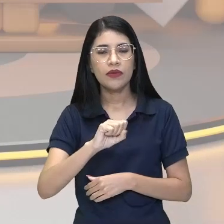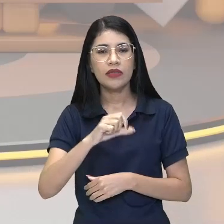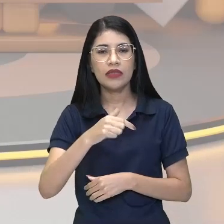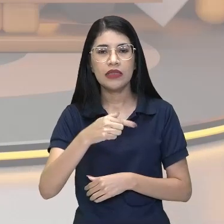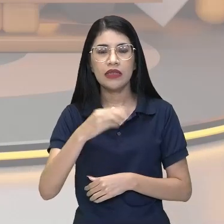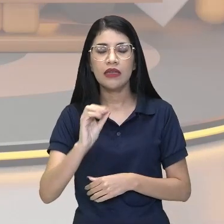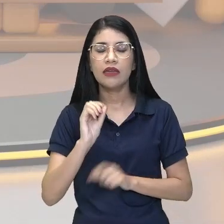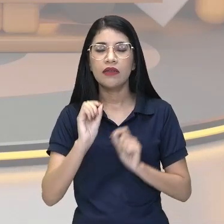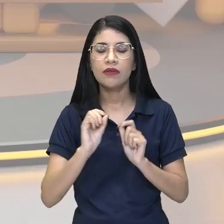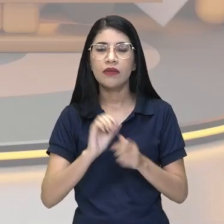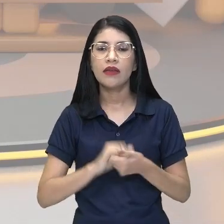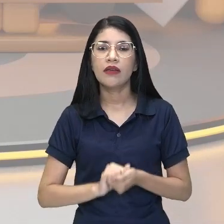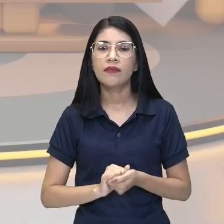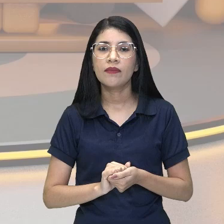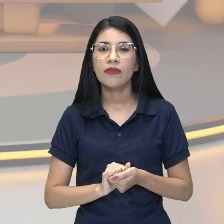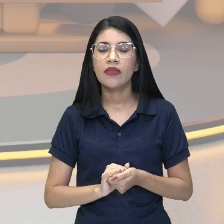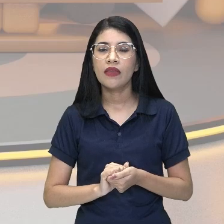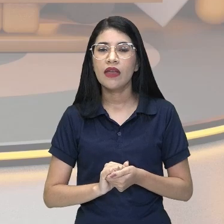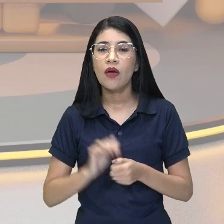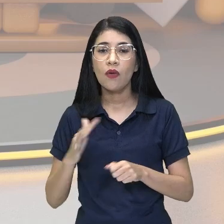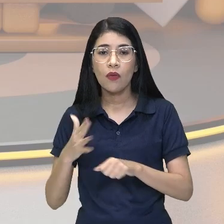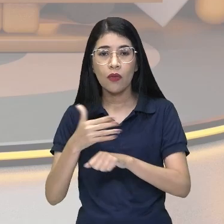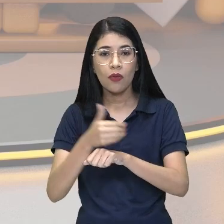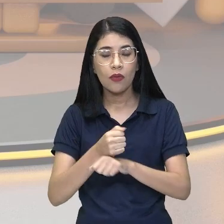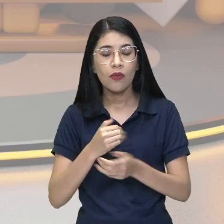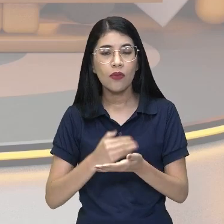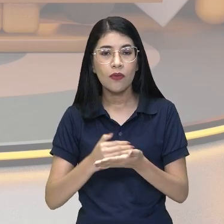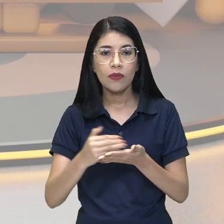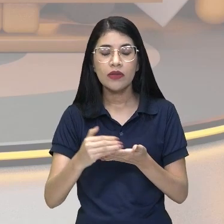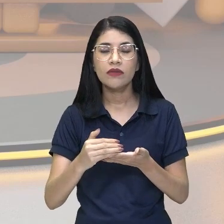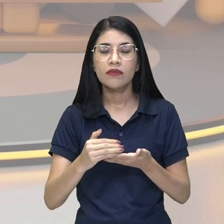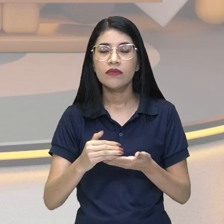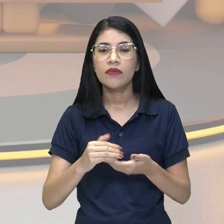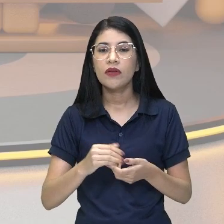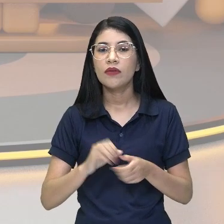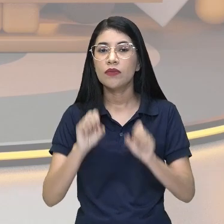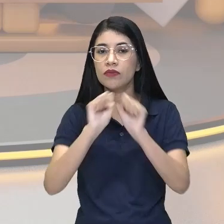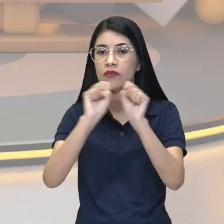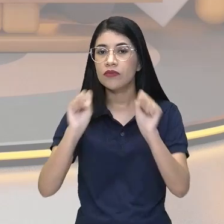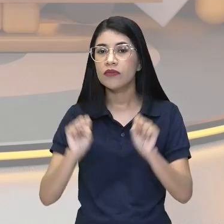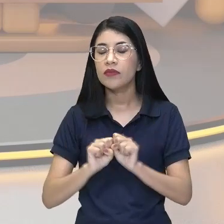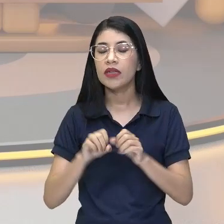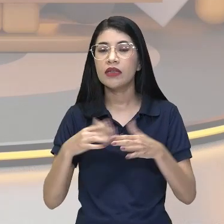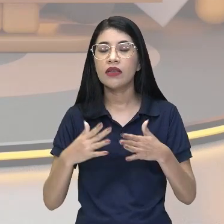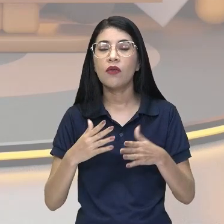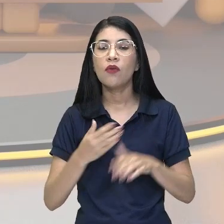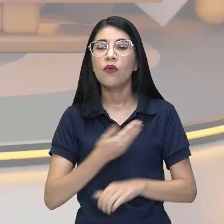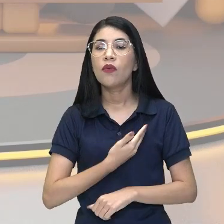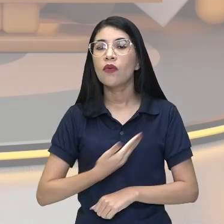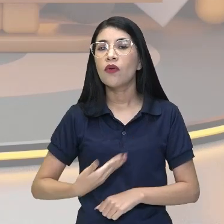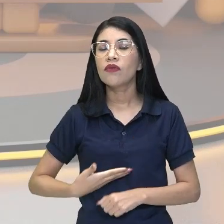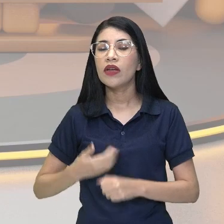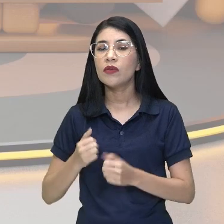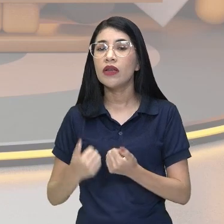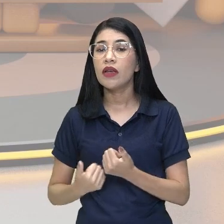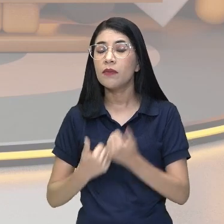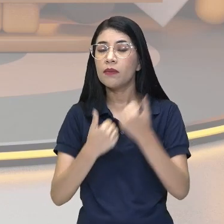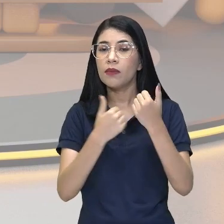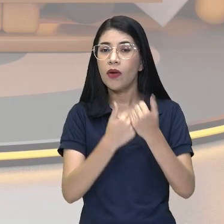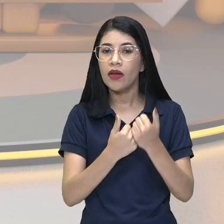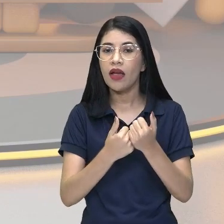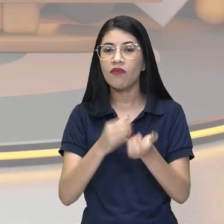o sistema de colonato. O governo ele vai arcar com as despesas,